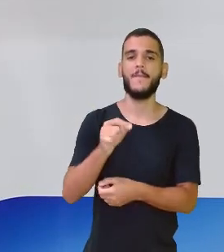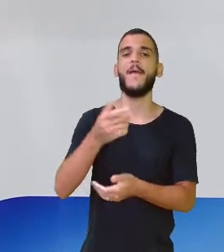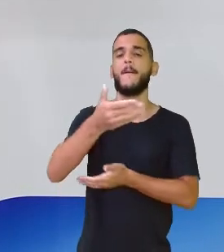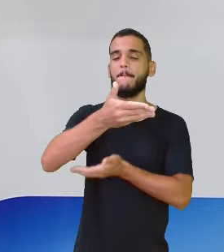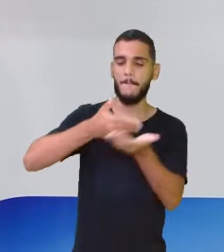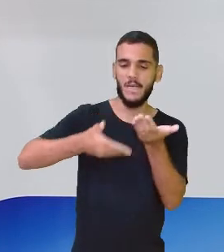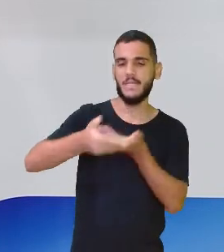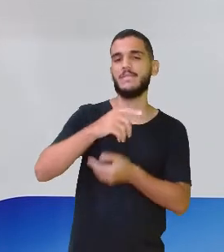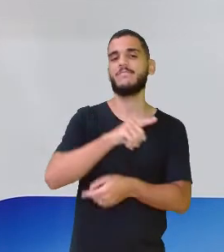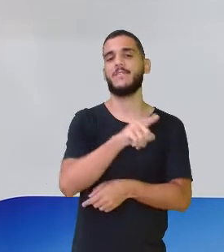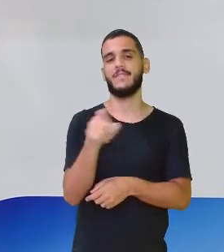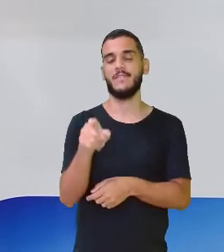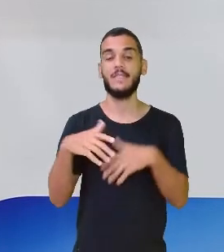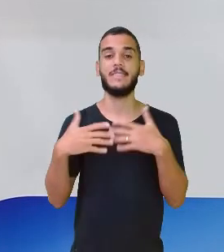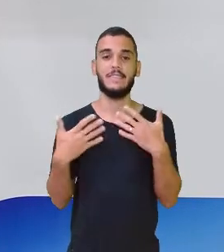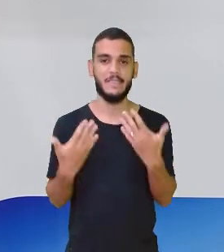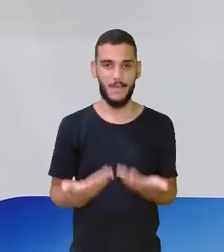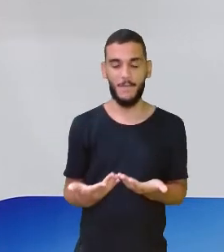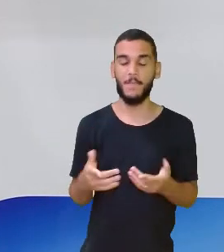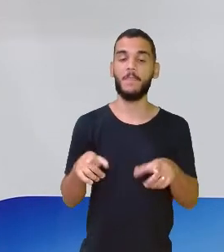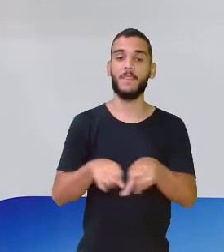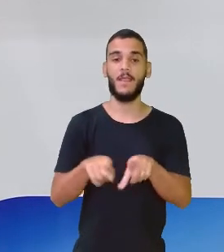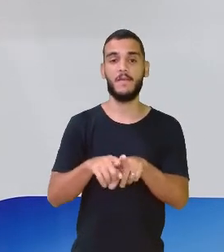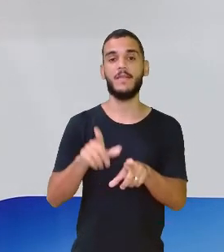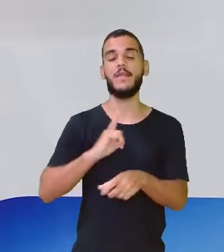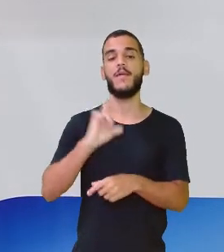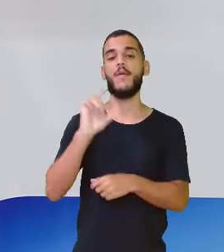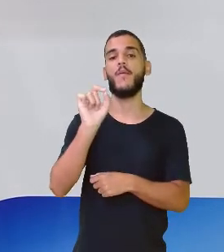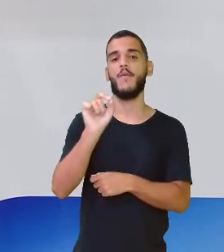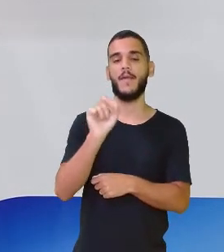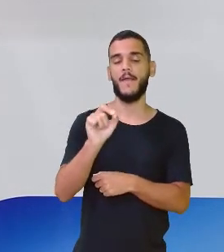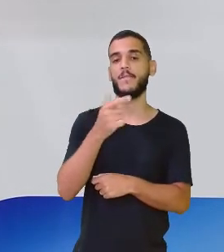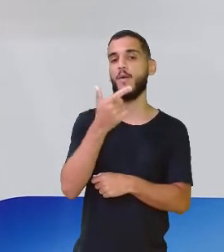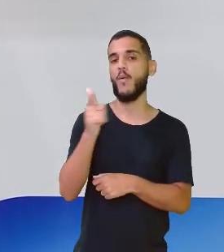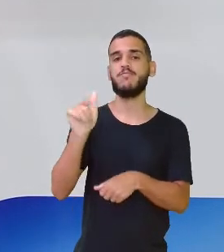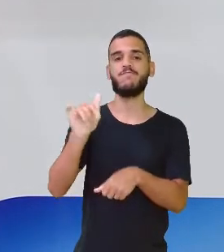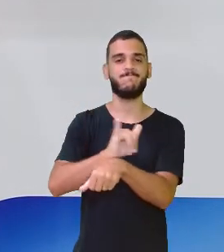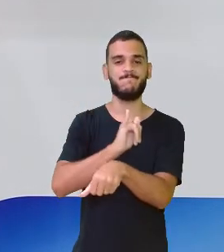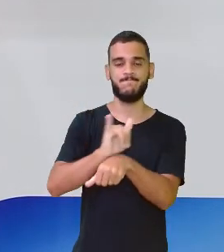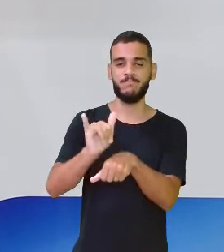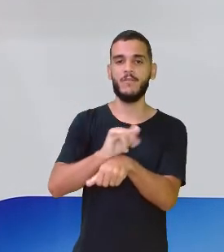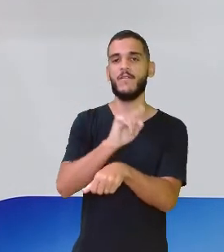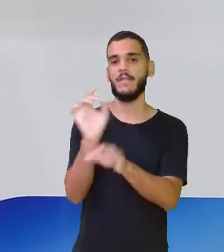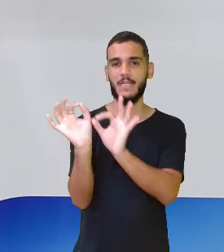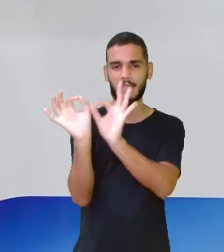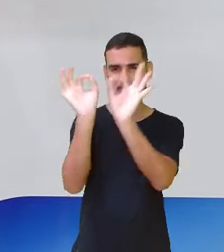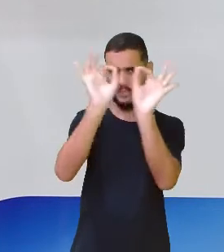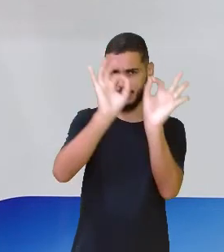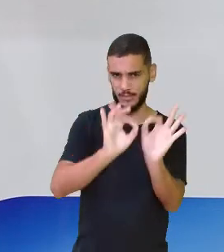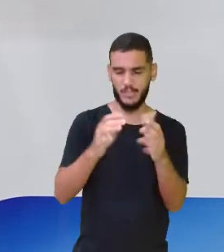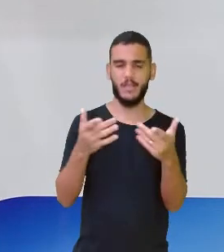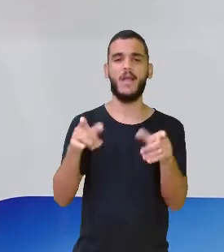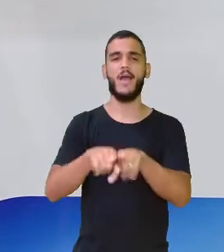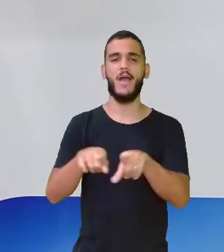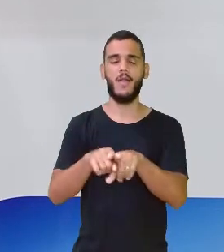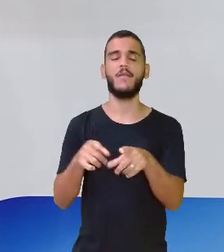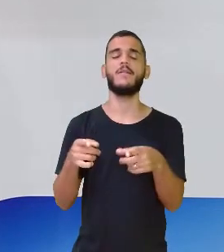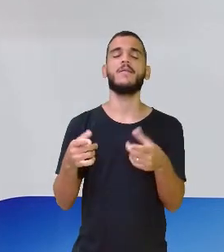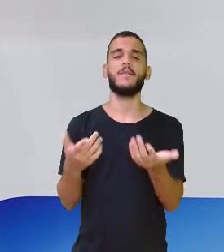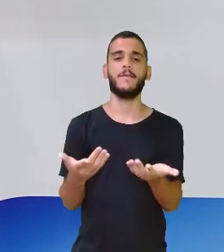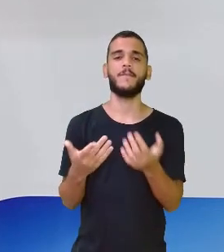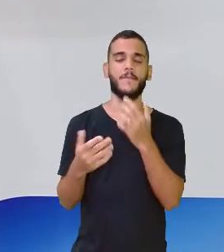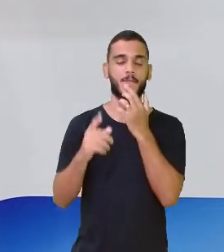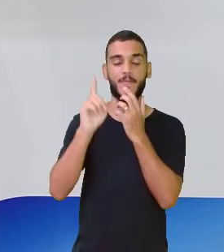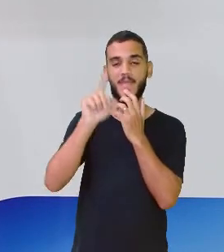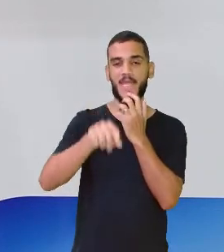interagir com vocês. E temos também uma outra forma de vocês assistirem a nossas aulas. E essa